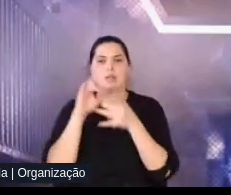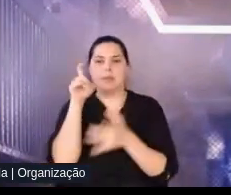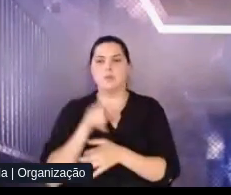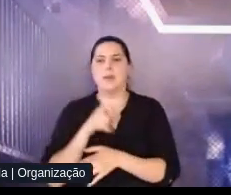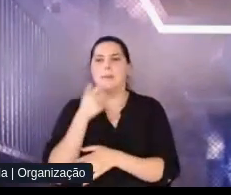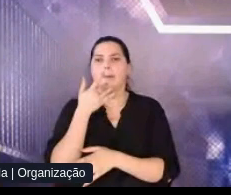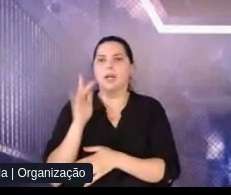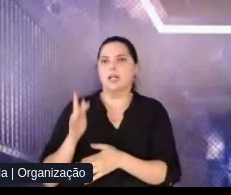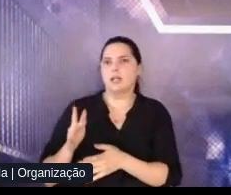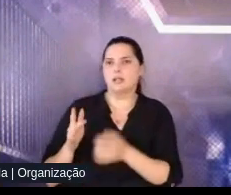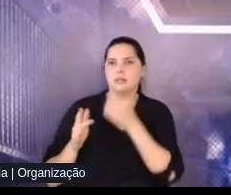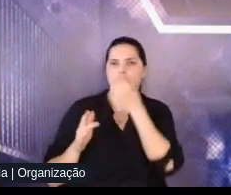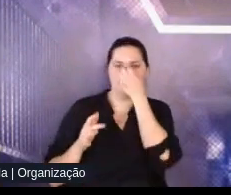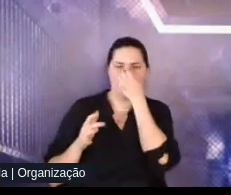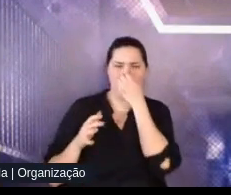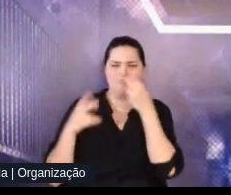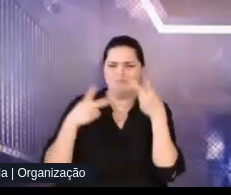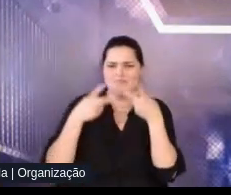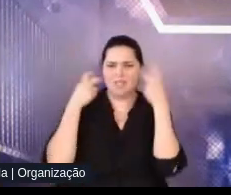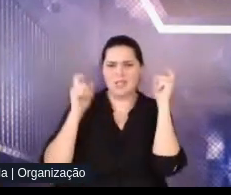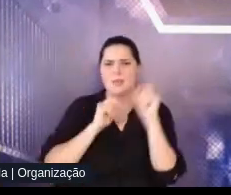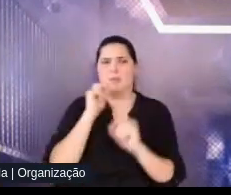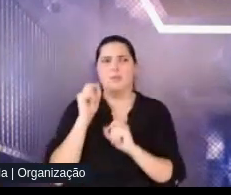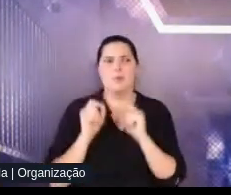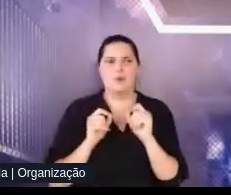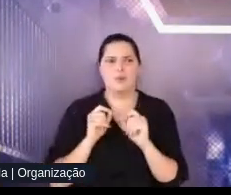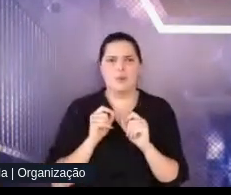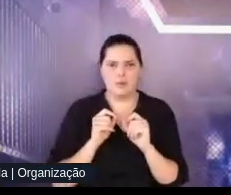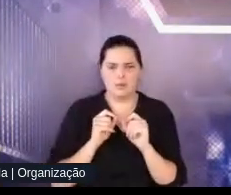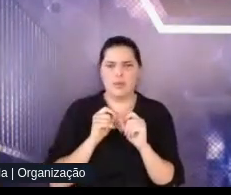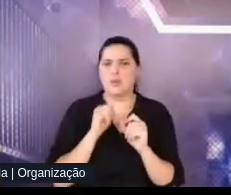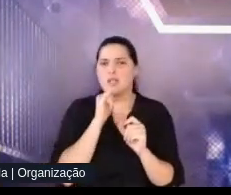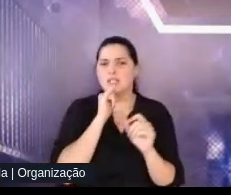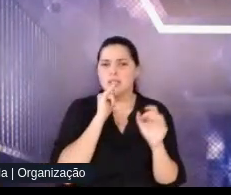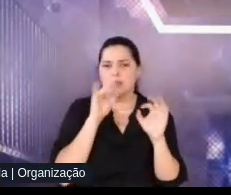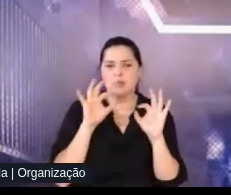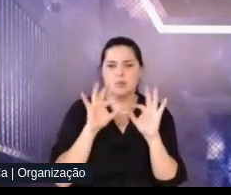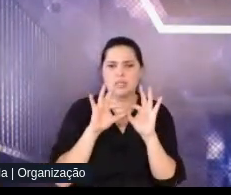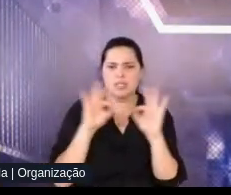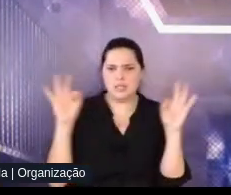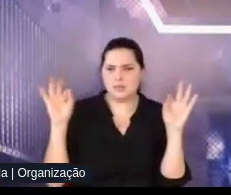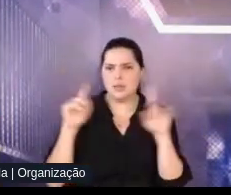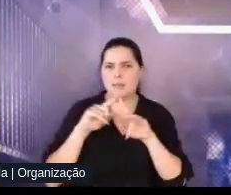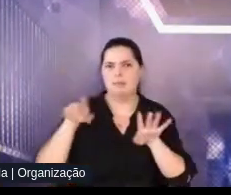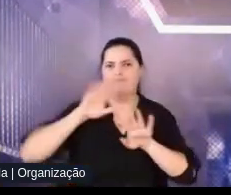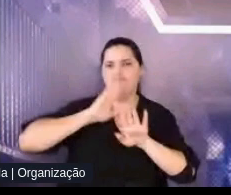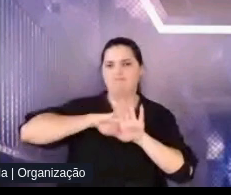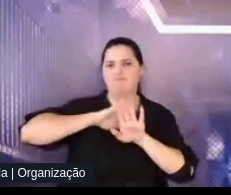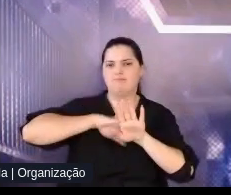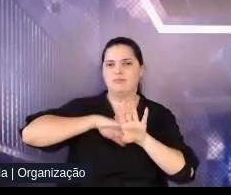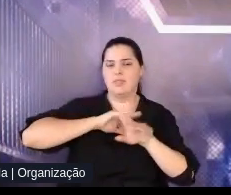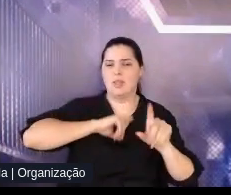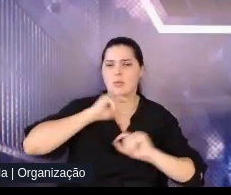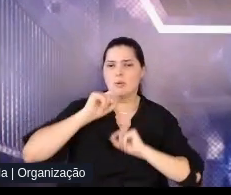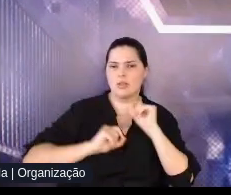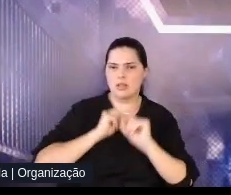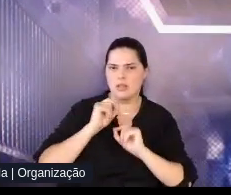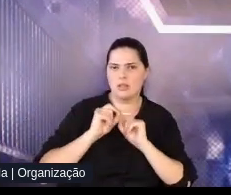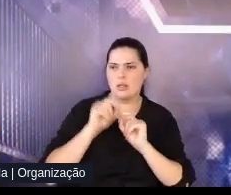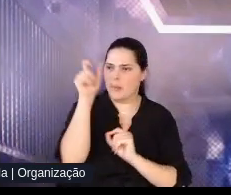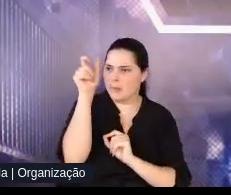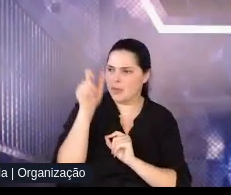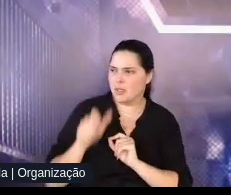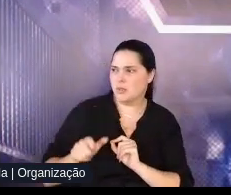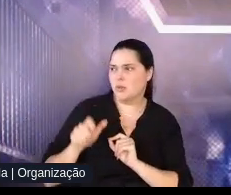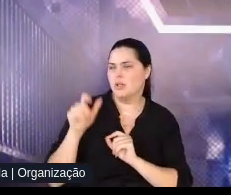brancas. E a gente vê que ali é um exemplo bem simples, mas que por trás desse algoritmo tem ali vieses de pessoas,